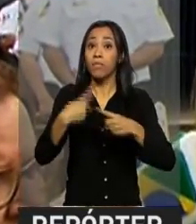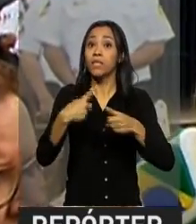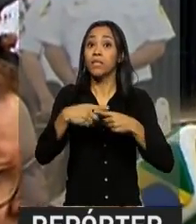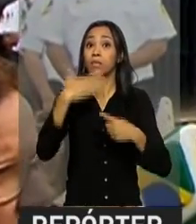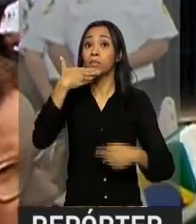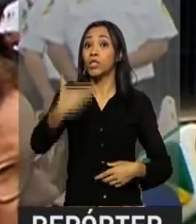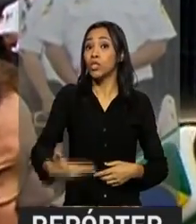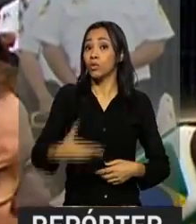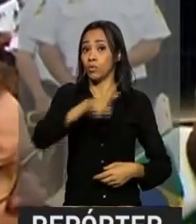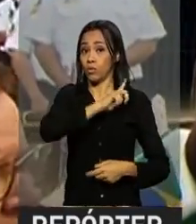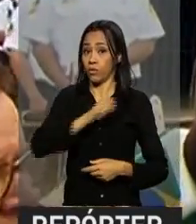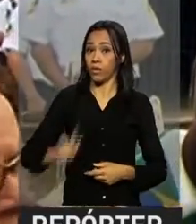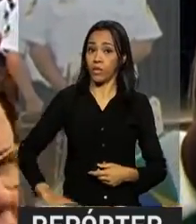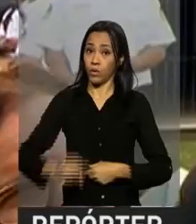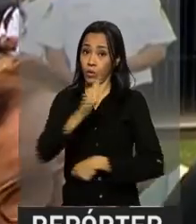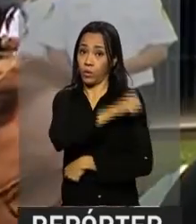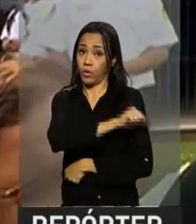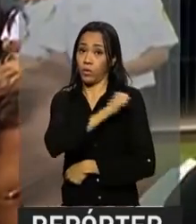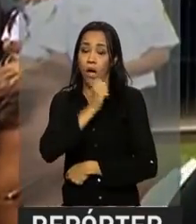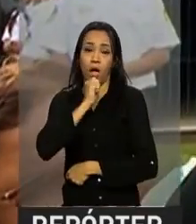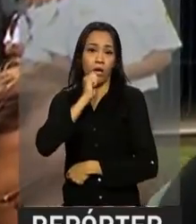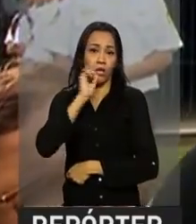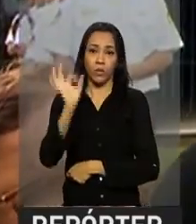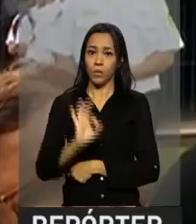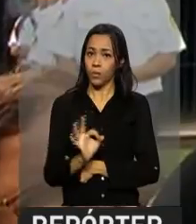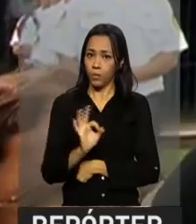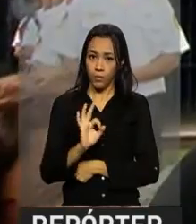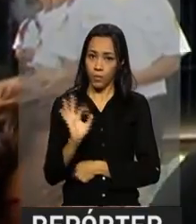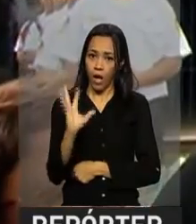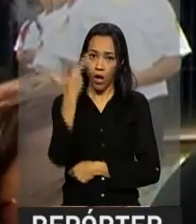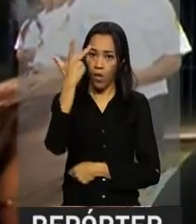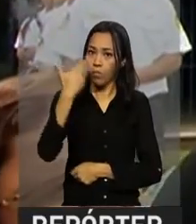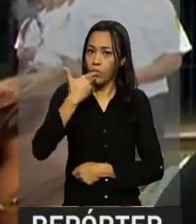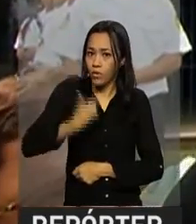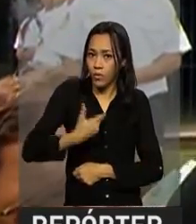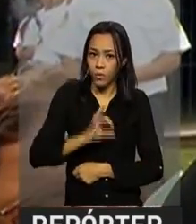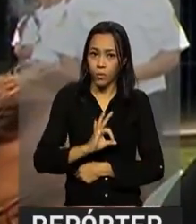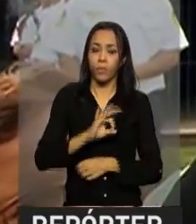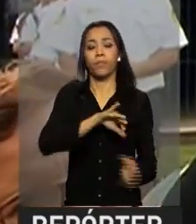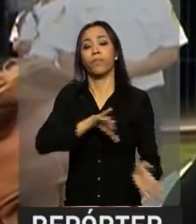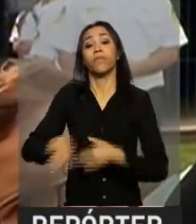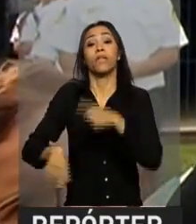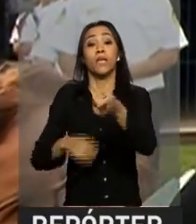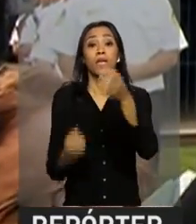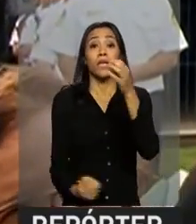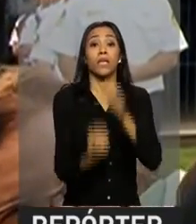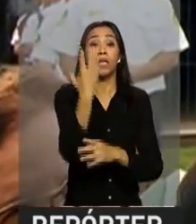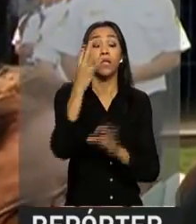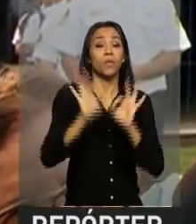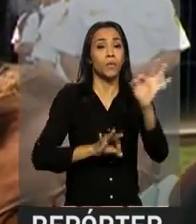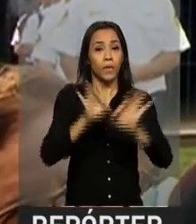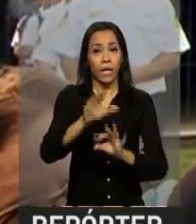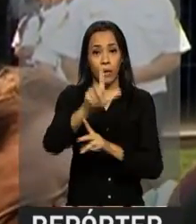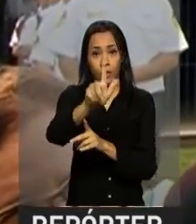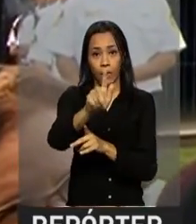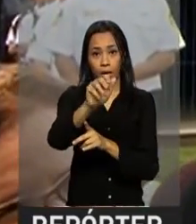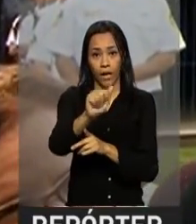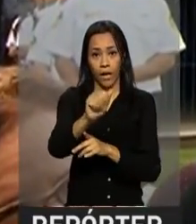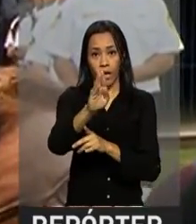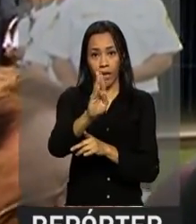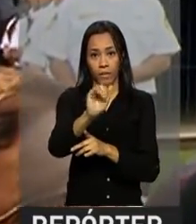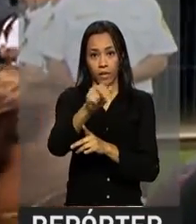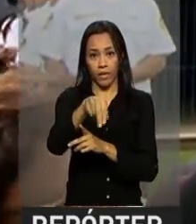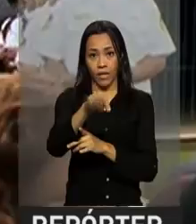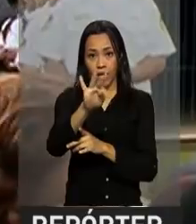Janeiro. Ela não aconteceu até aqui. Raul Jungmann falou que com a recriação do Gabinete de Segurança Institucional, que